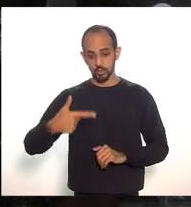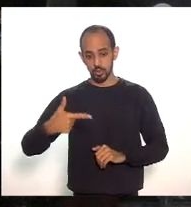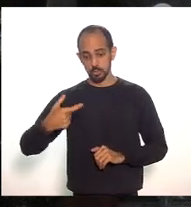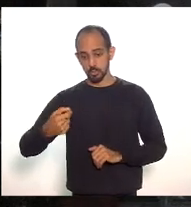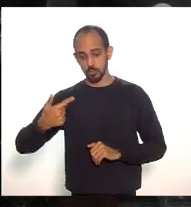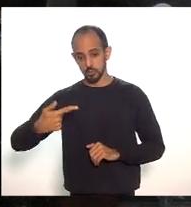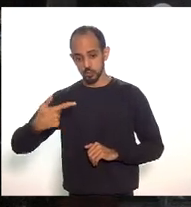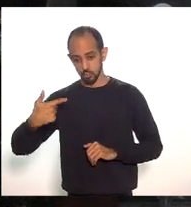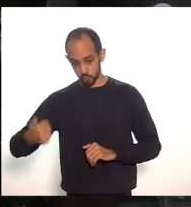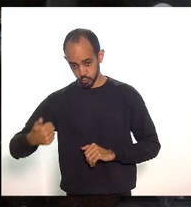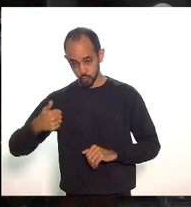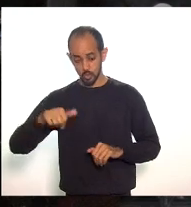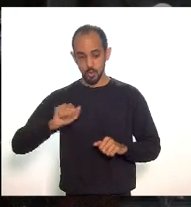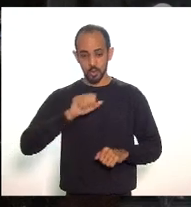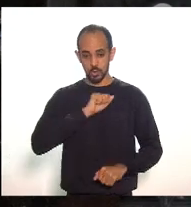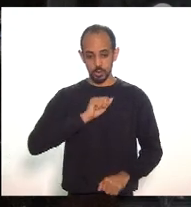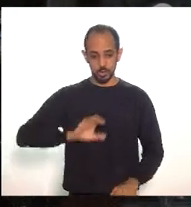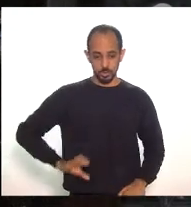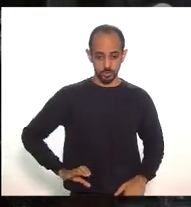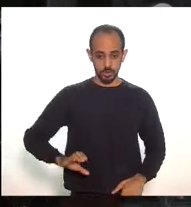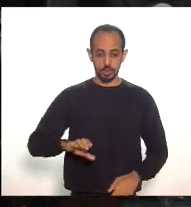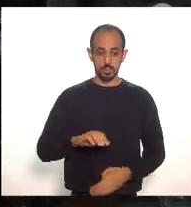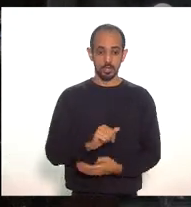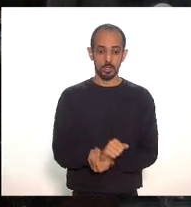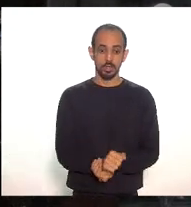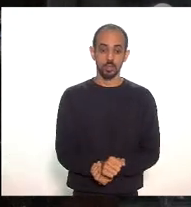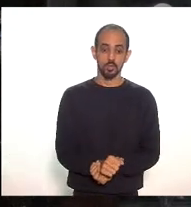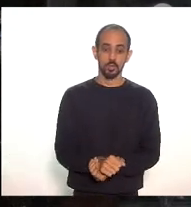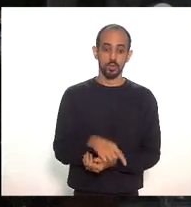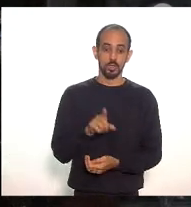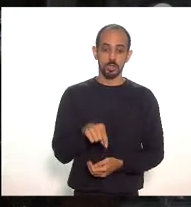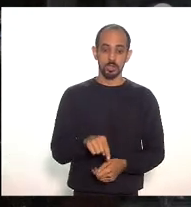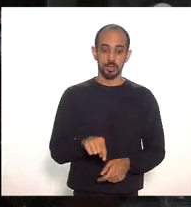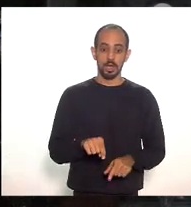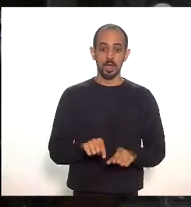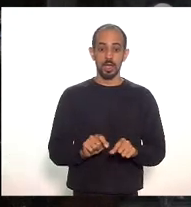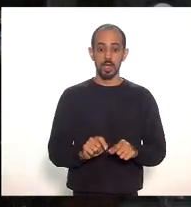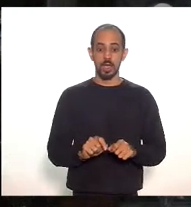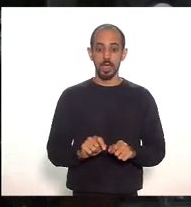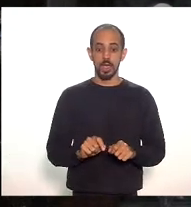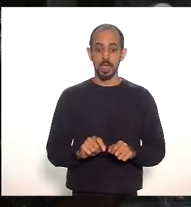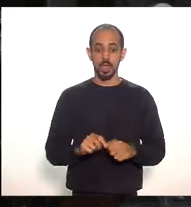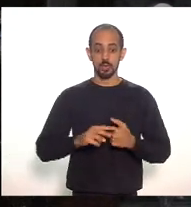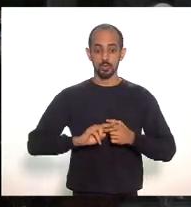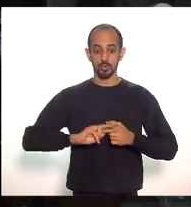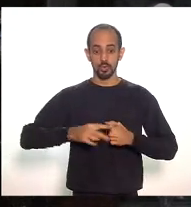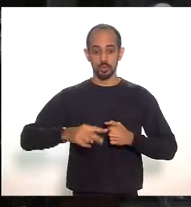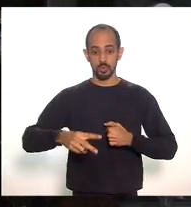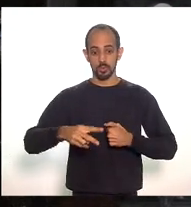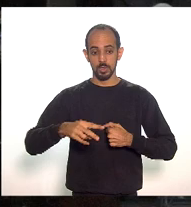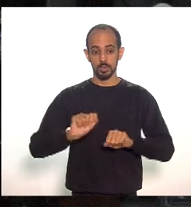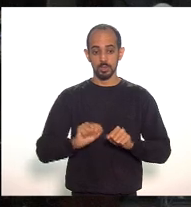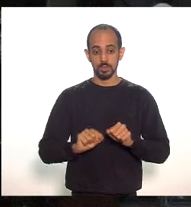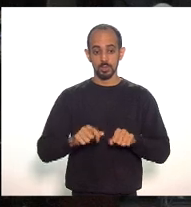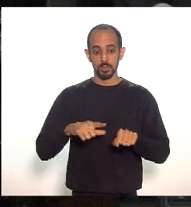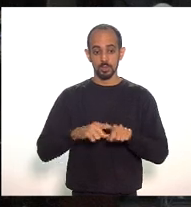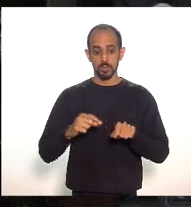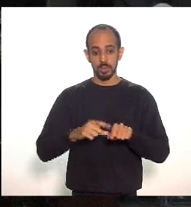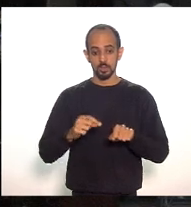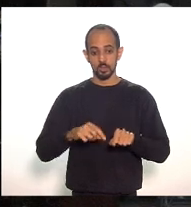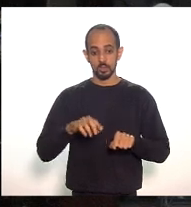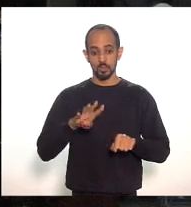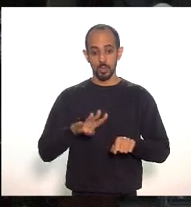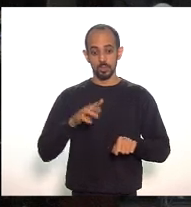de autoria do deputado André Ceciliano que susto os efeitos do Decreto 47/4 22 e 23 dezembro de